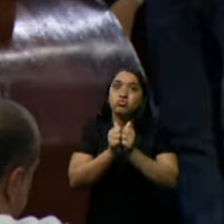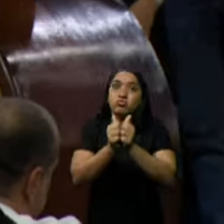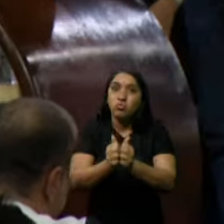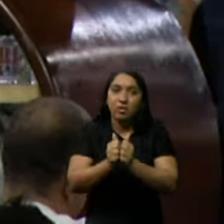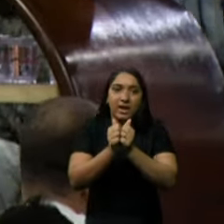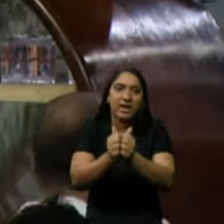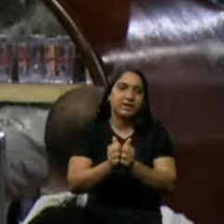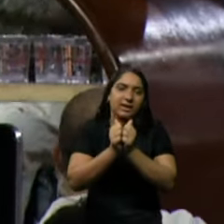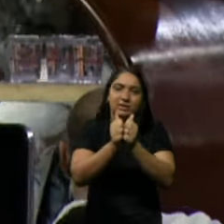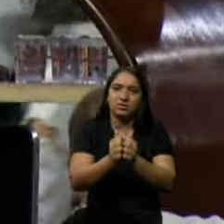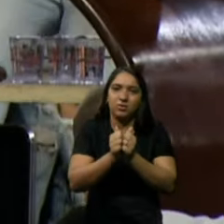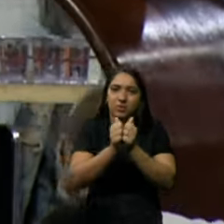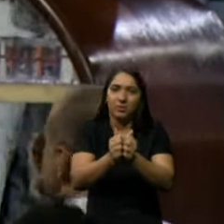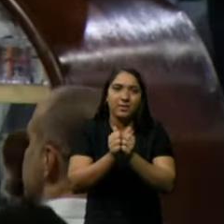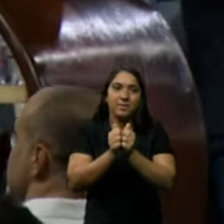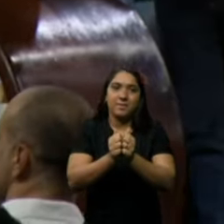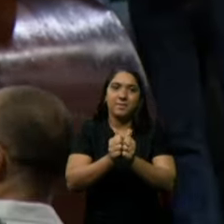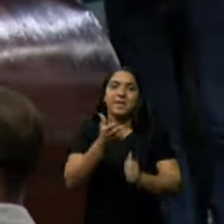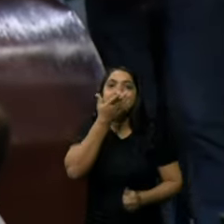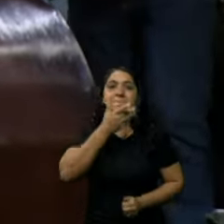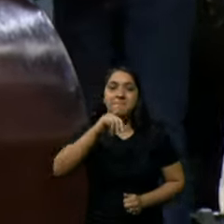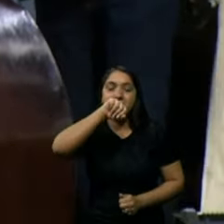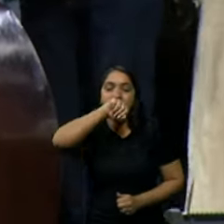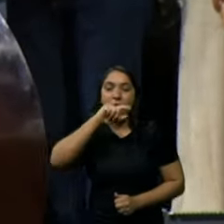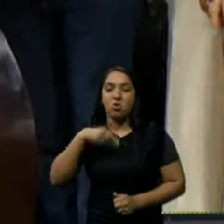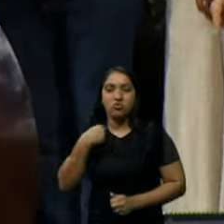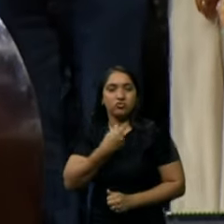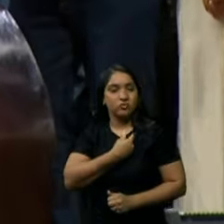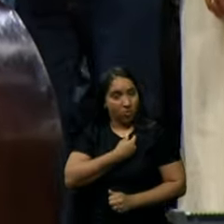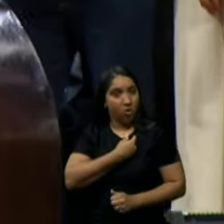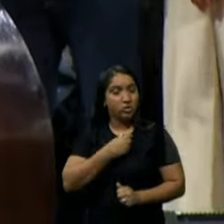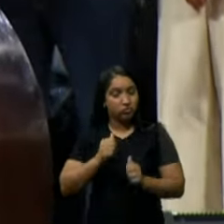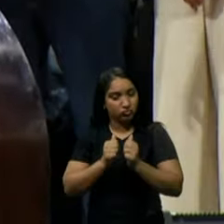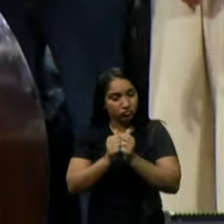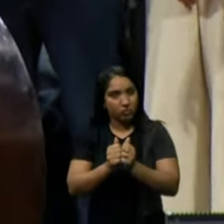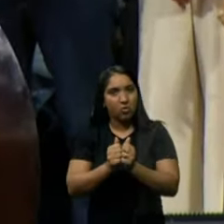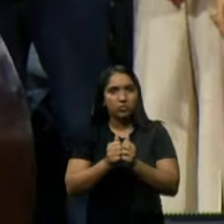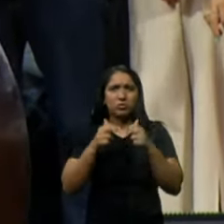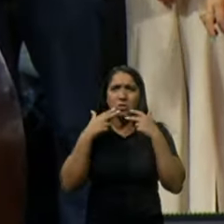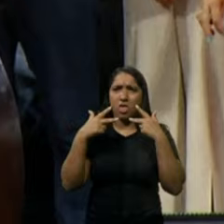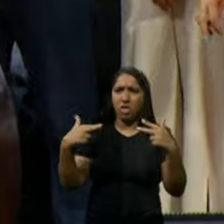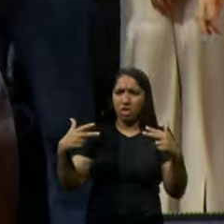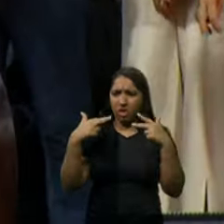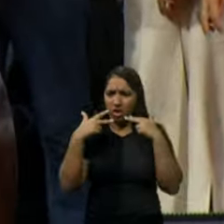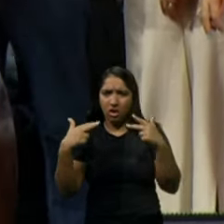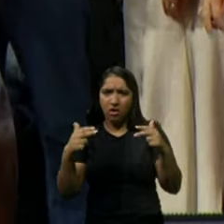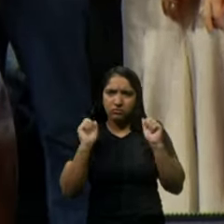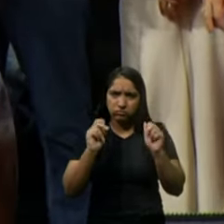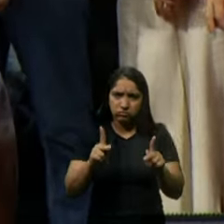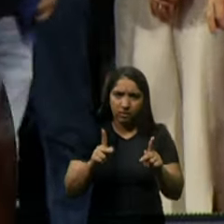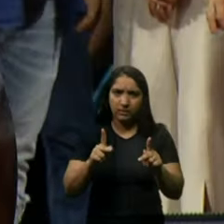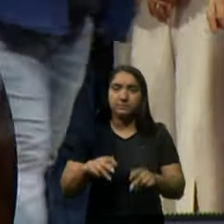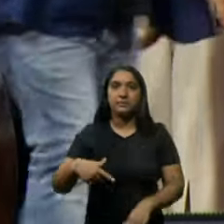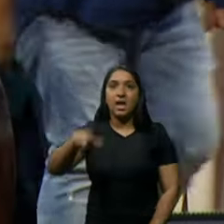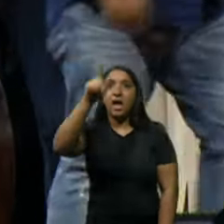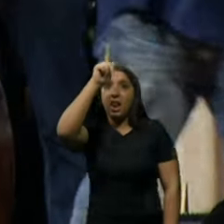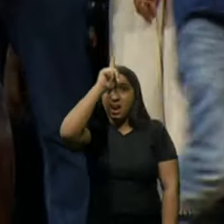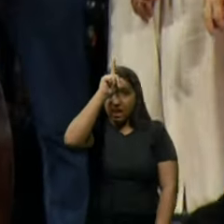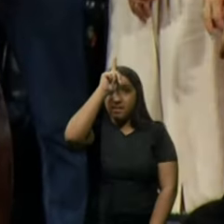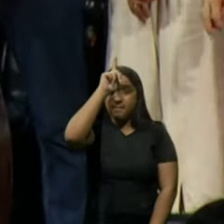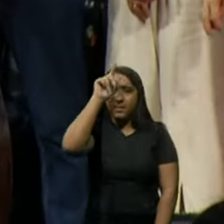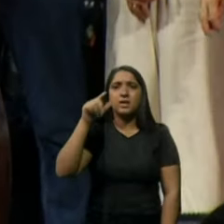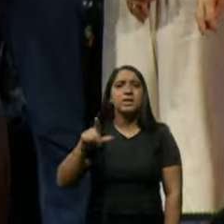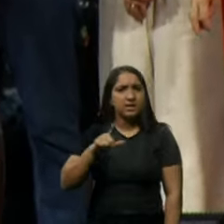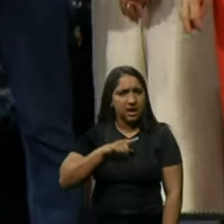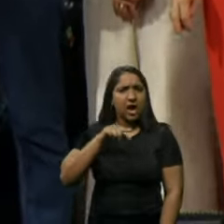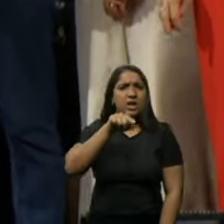línguas bom então alemãzinha que tava aí tá aí ainda a alemã bem cala